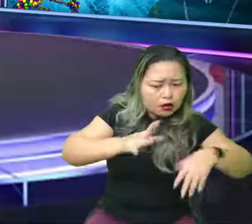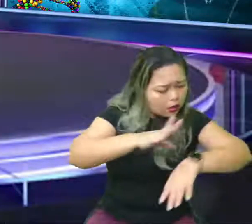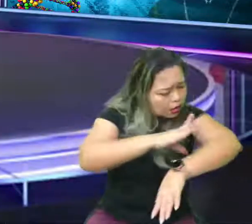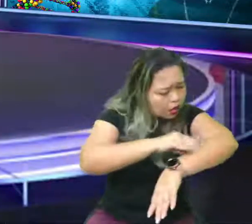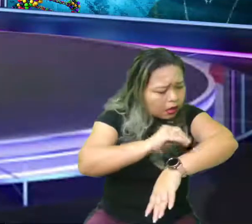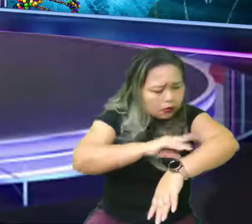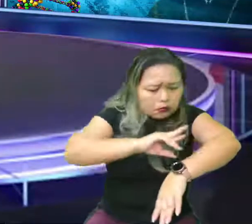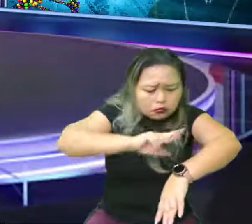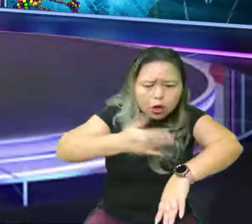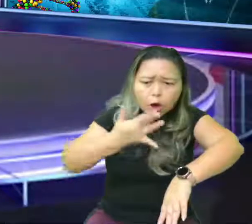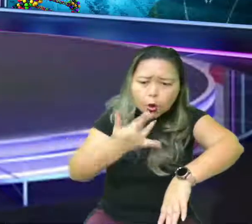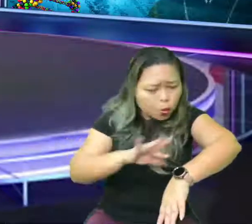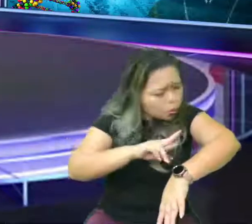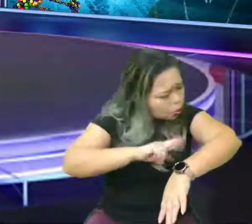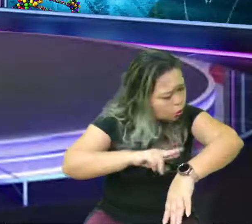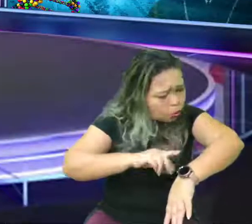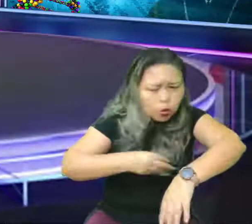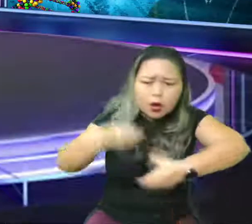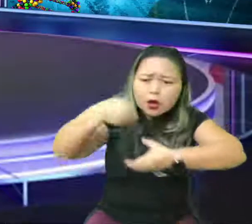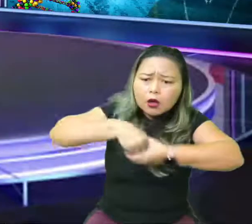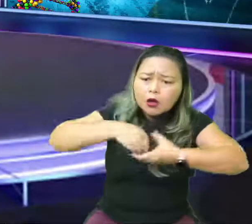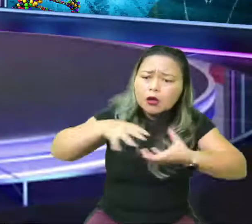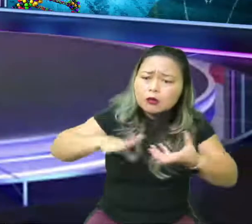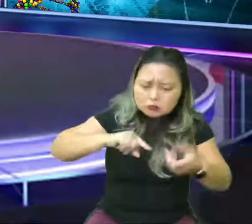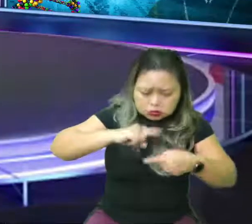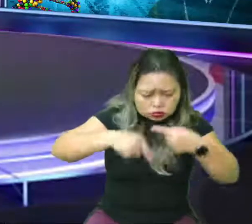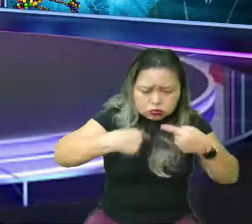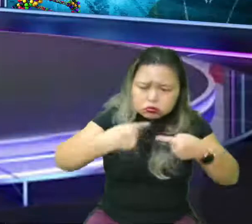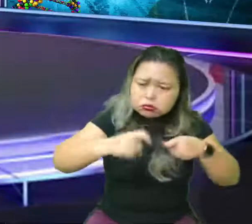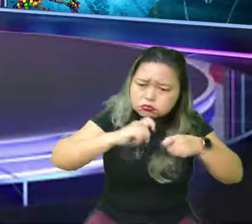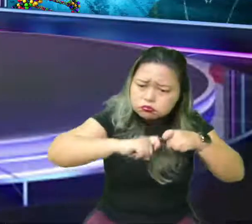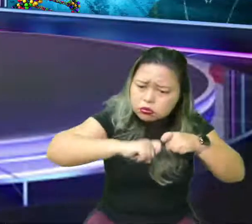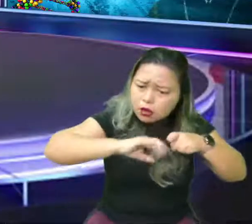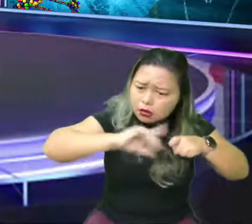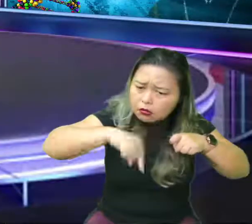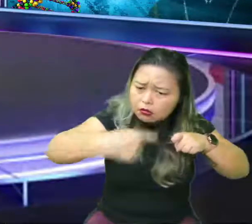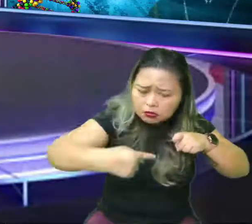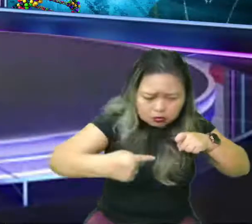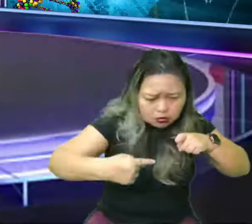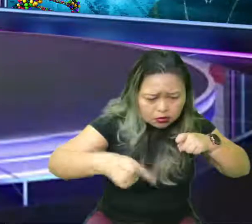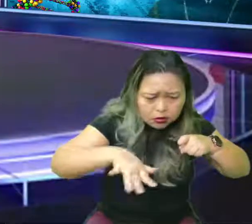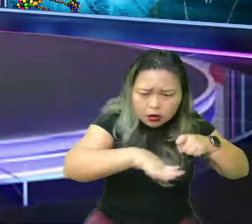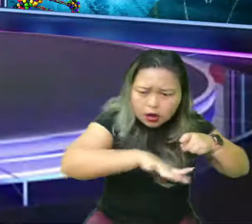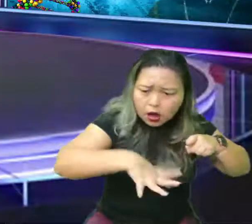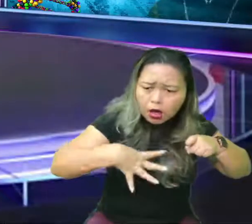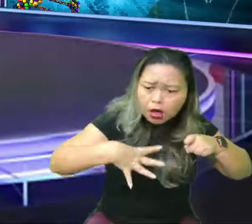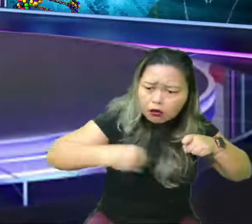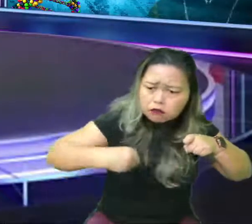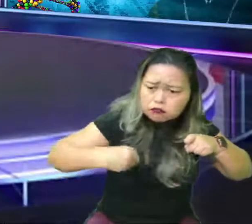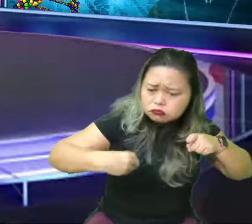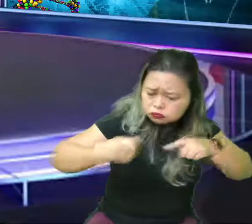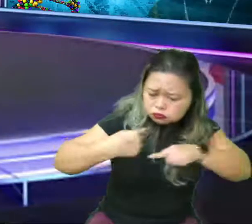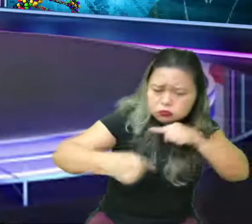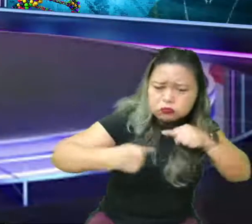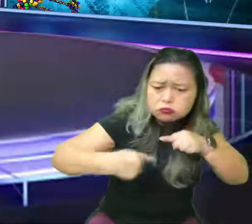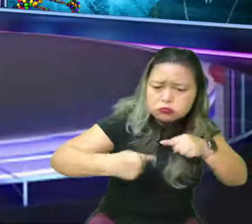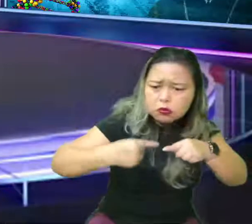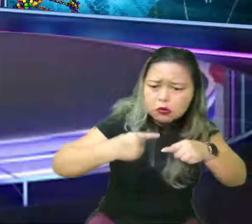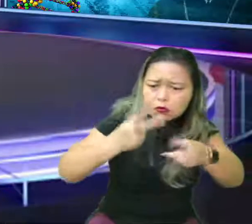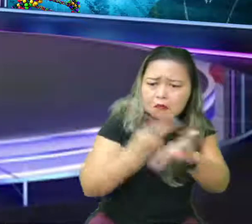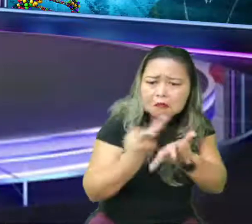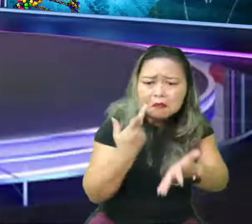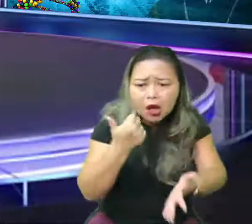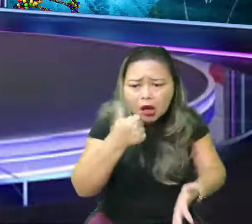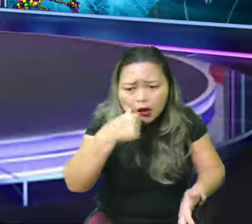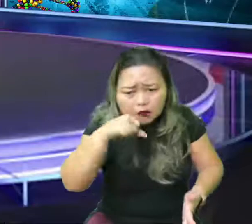pelagens diferentes, cores diferentes, dentro da mesma ninhada, dentro da mesma, filhotes de mesmos, né, pais